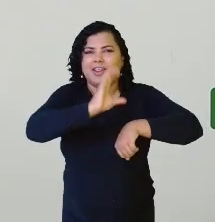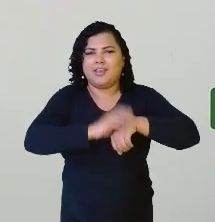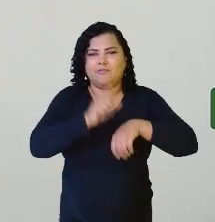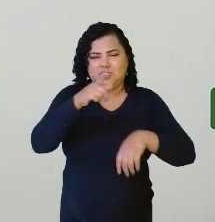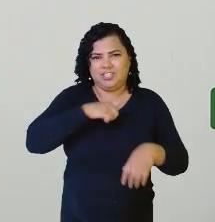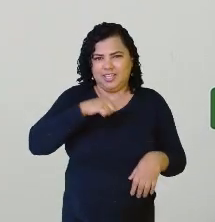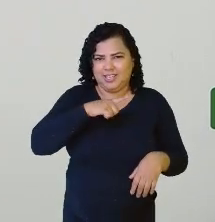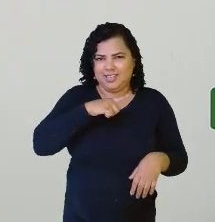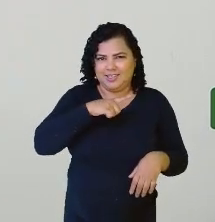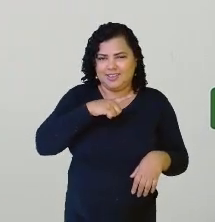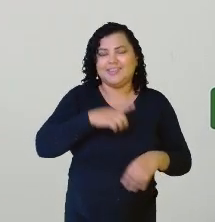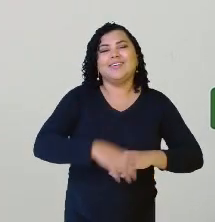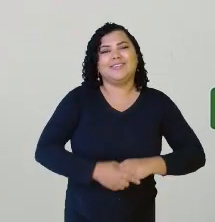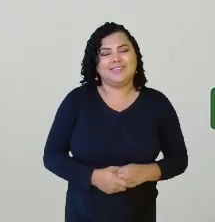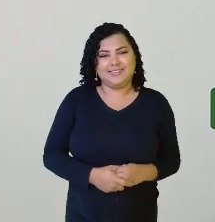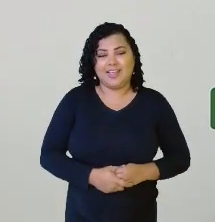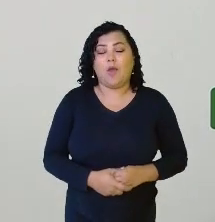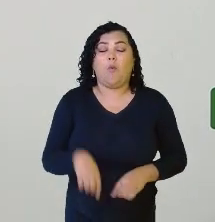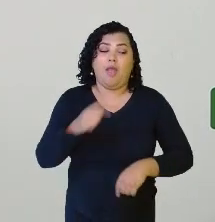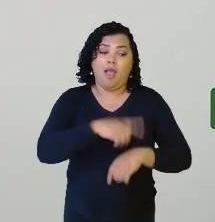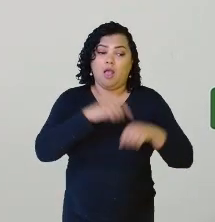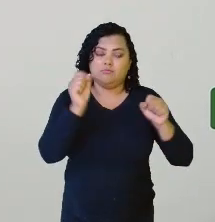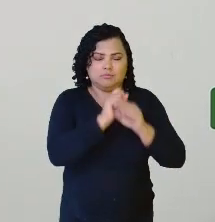casa? Pois é, o despertador,